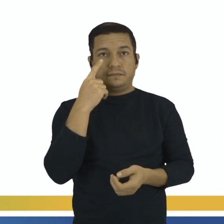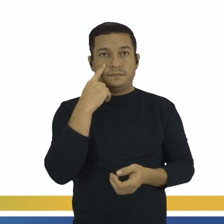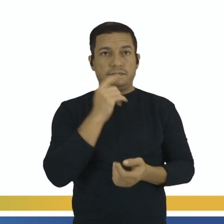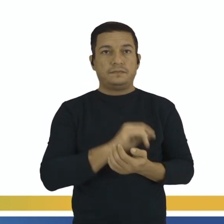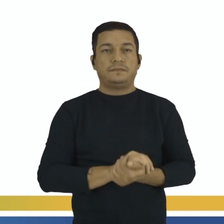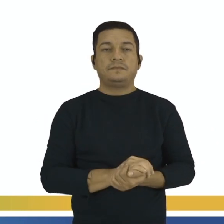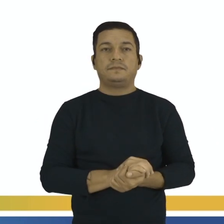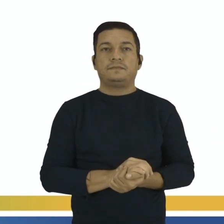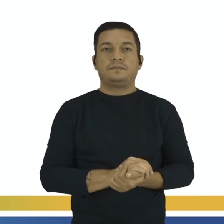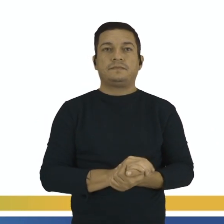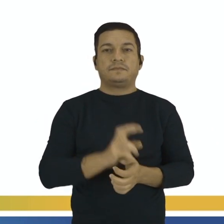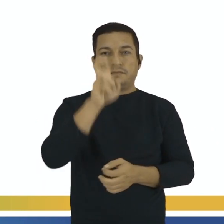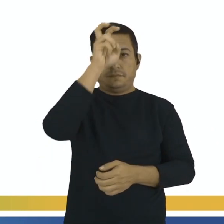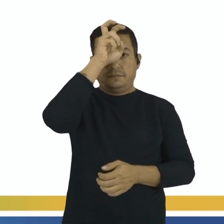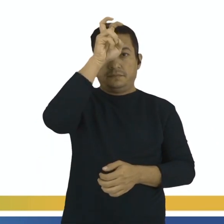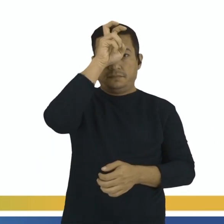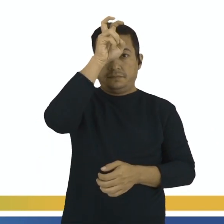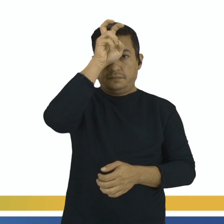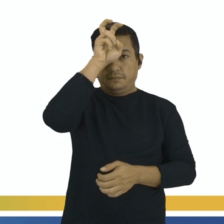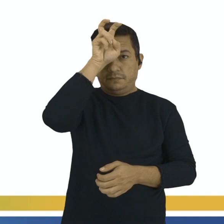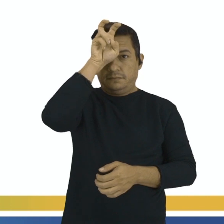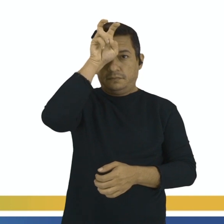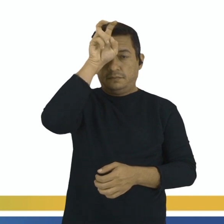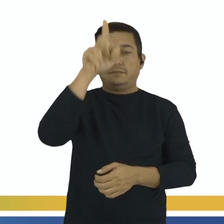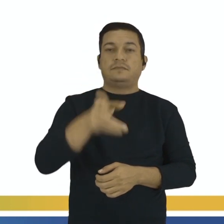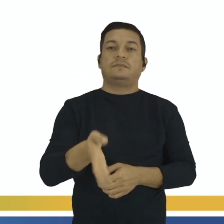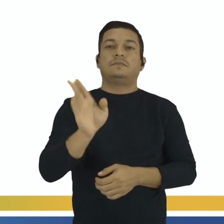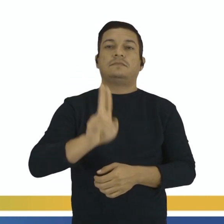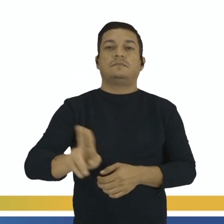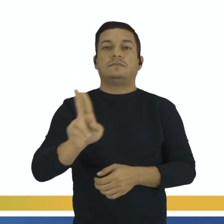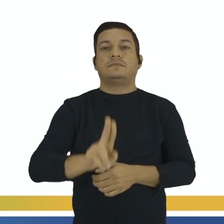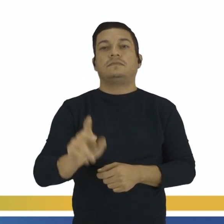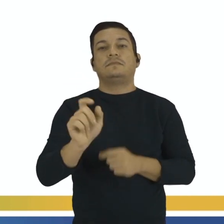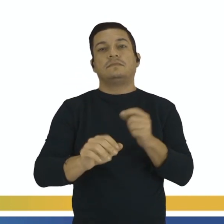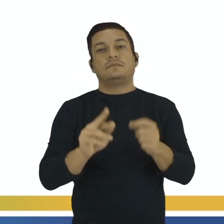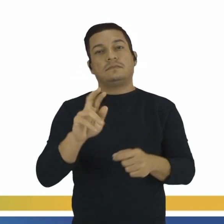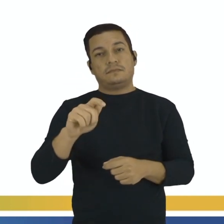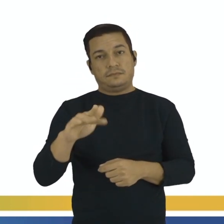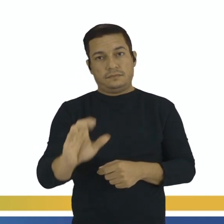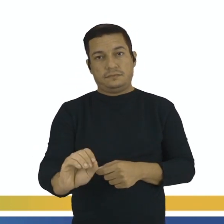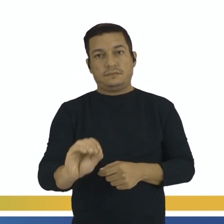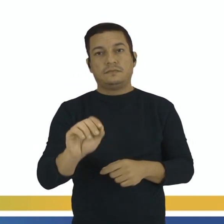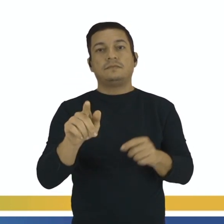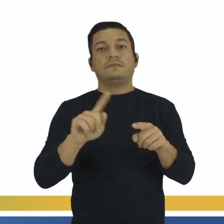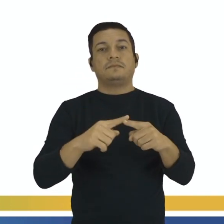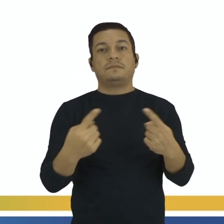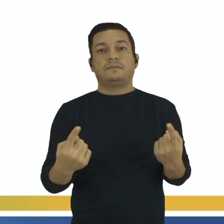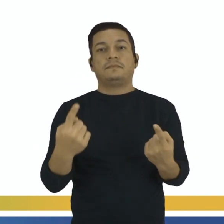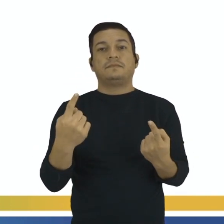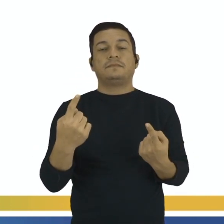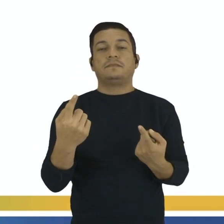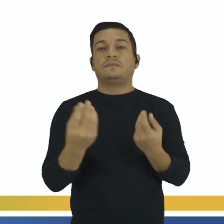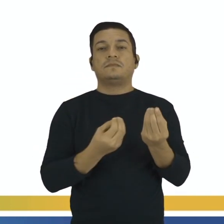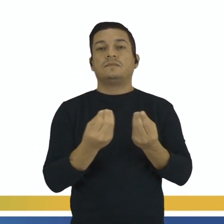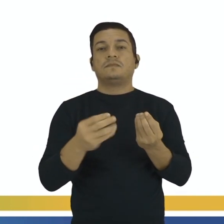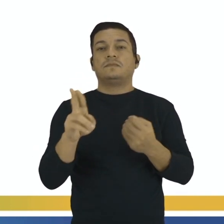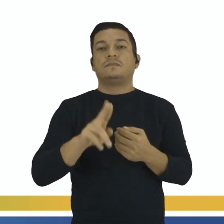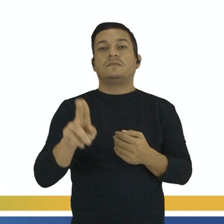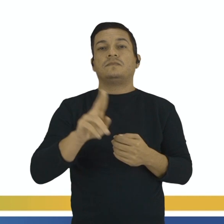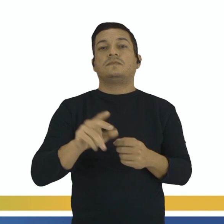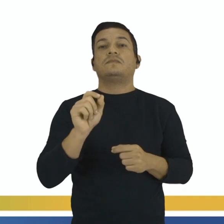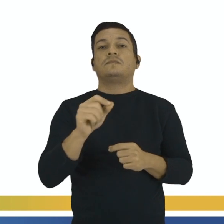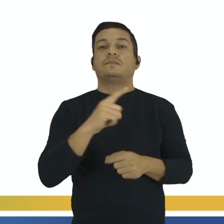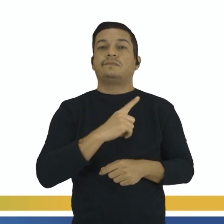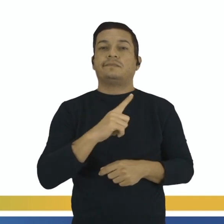sobre isso. Os egípcios, eles já usavam, as frações, porém eles usavam apenas frações